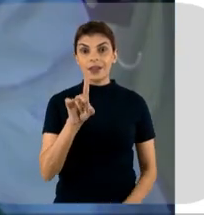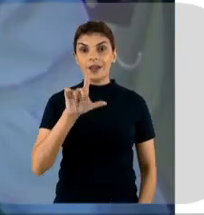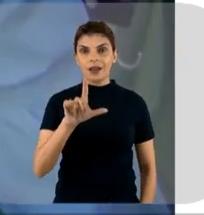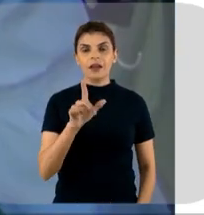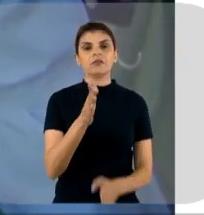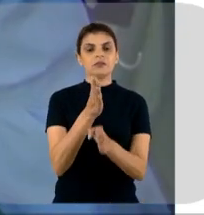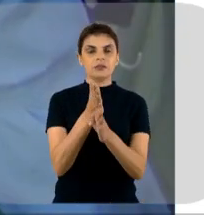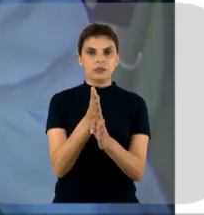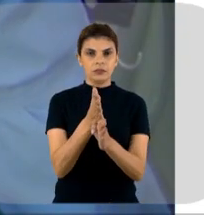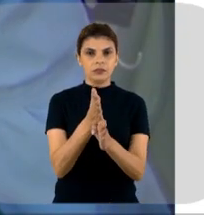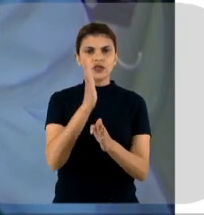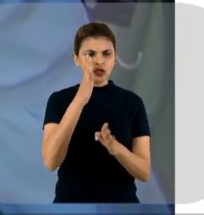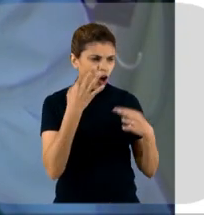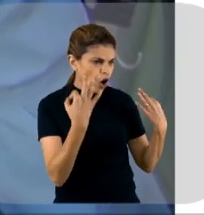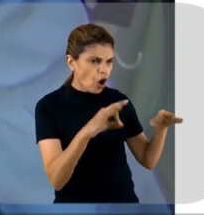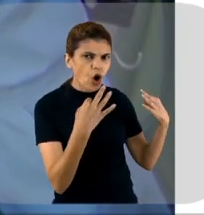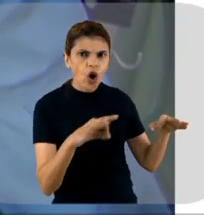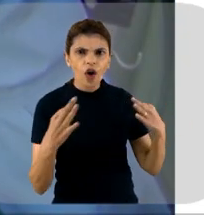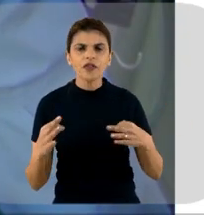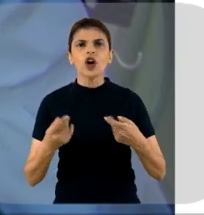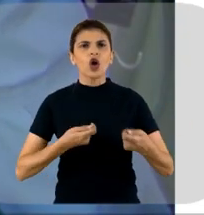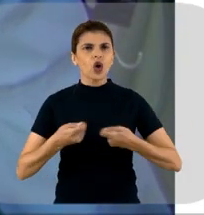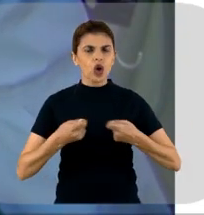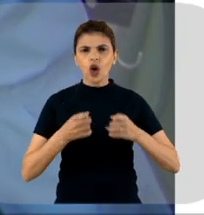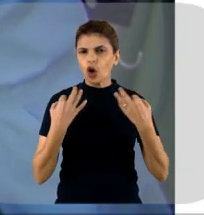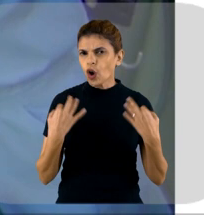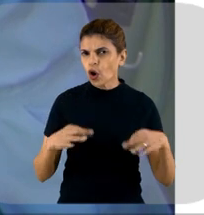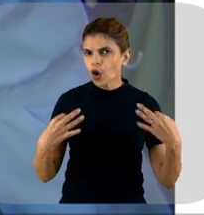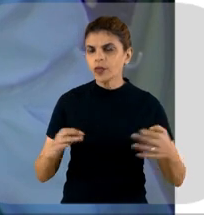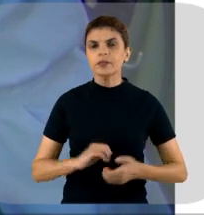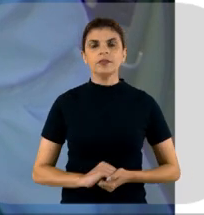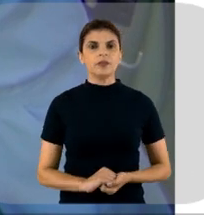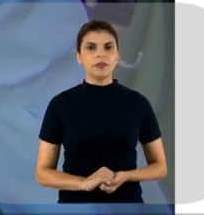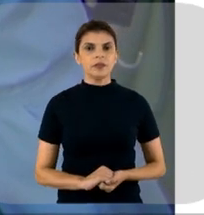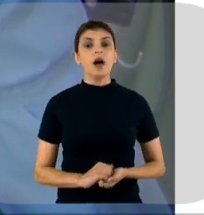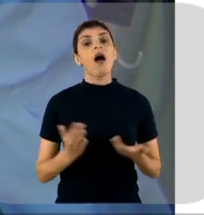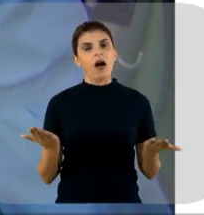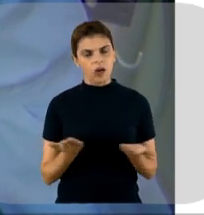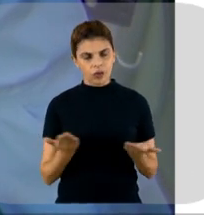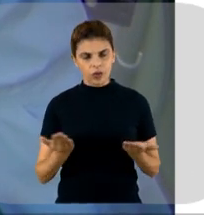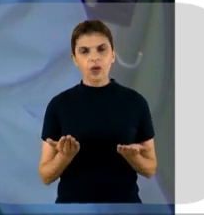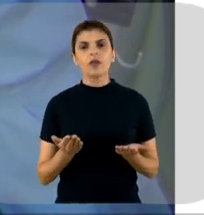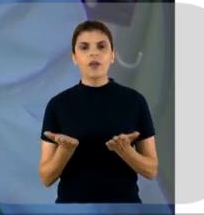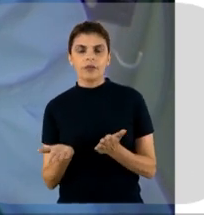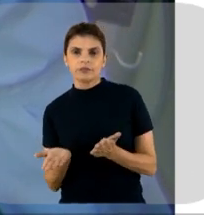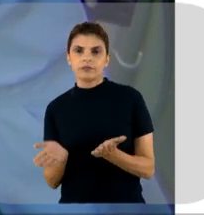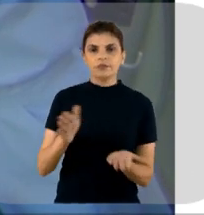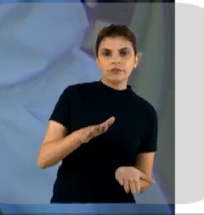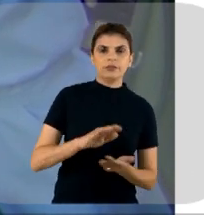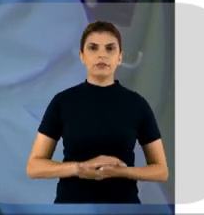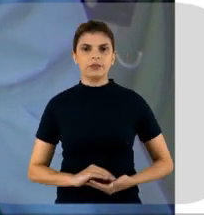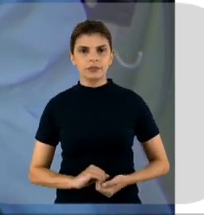Na posição DL, então, depois de checar todas as linhas e catéteres, visto permeabilidade da via aérea, nós então